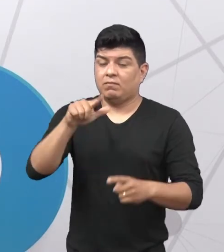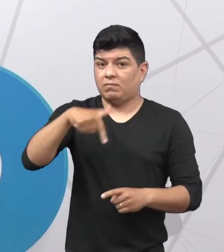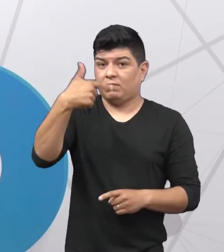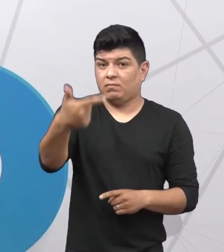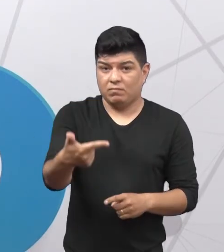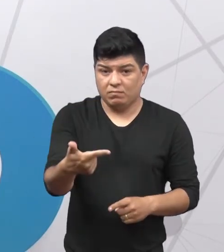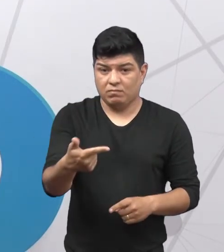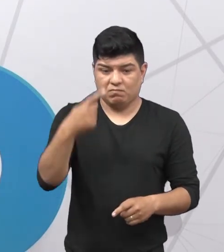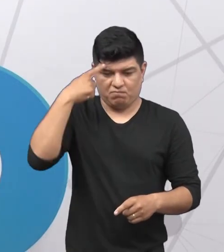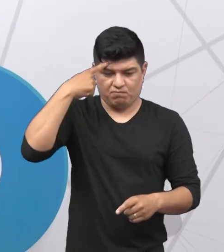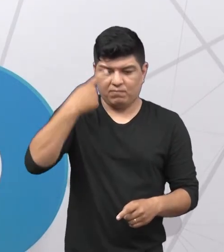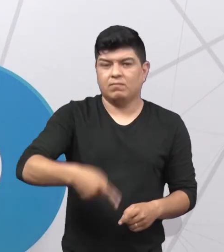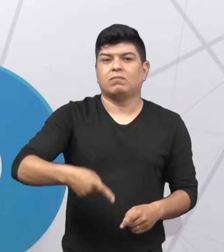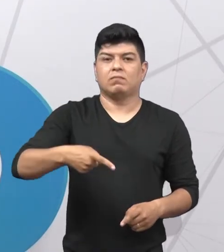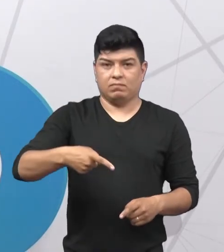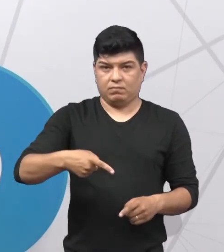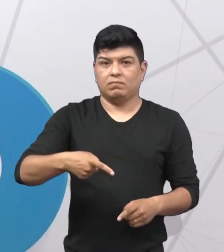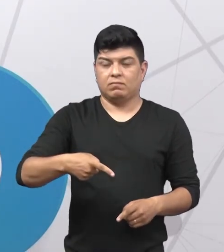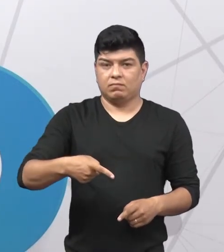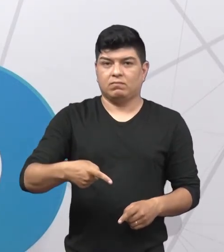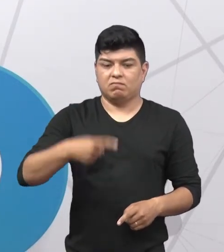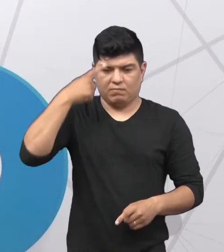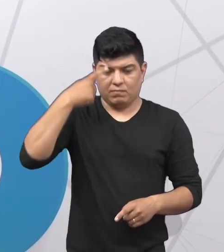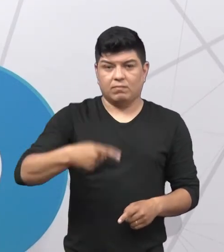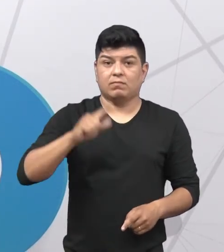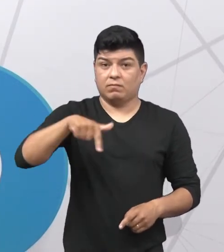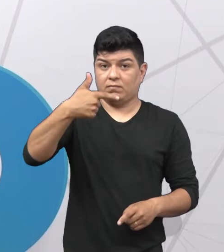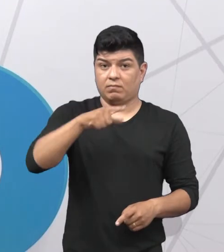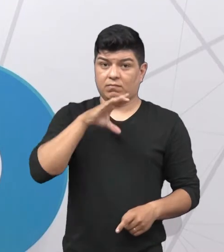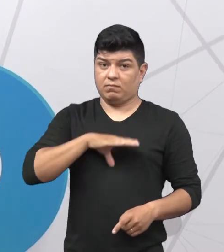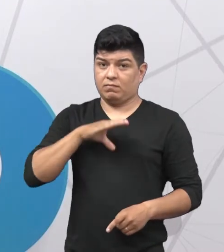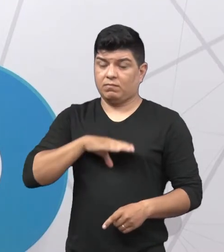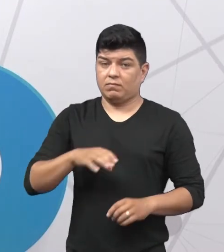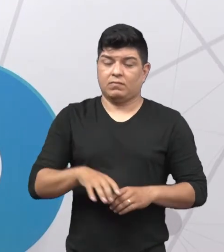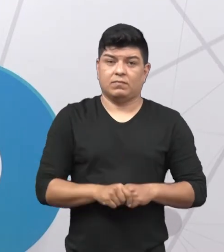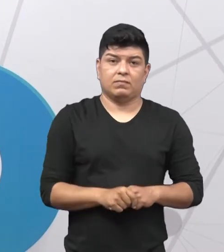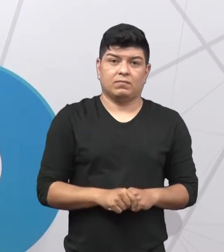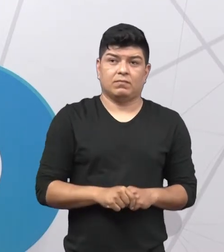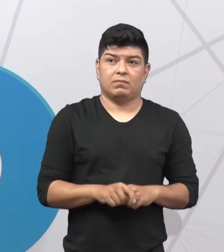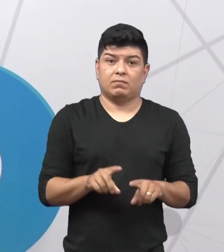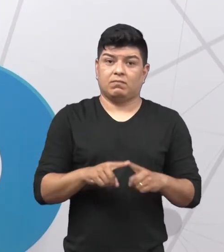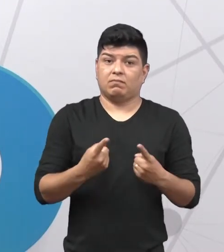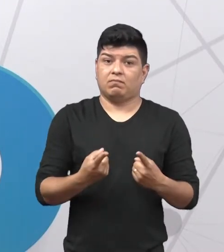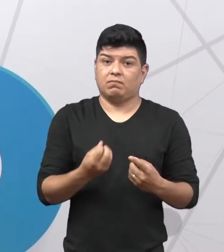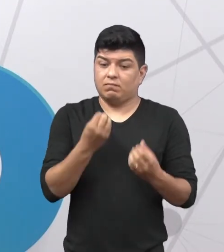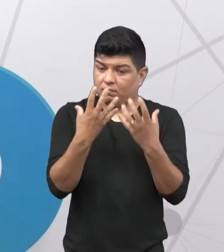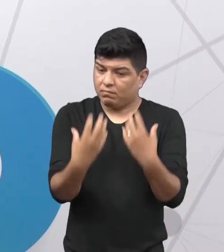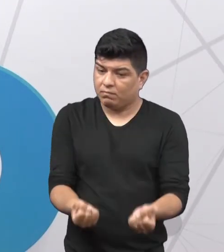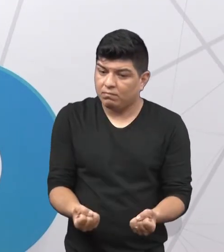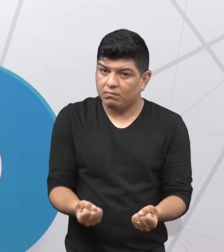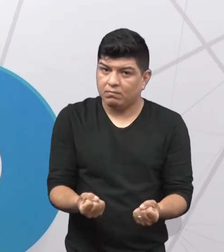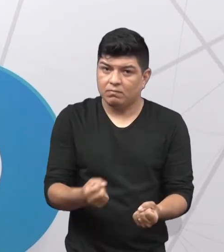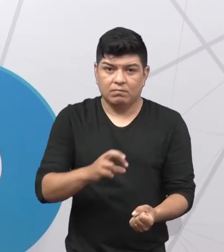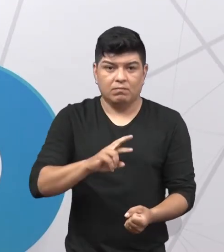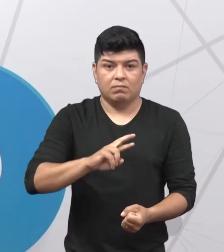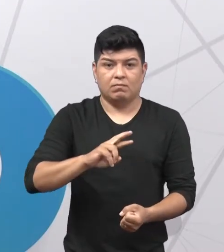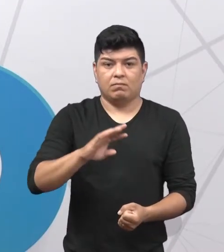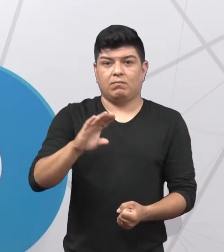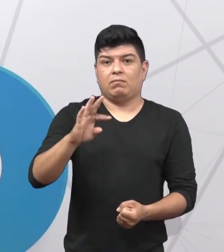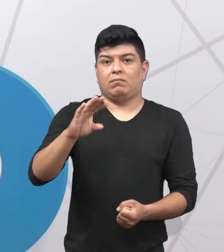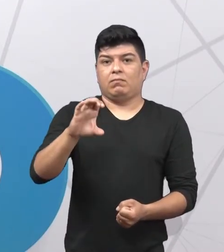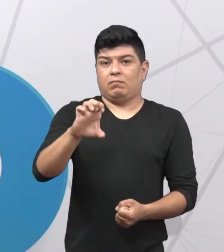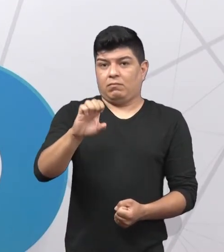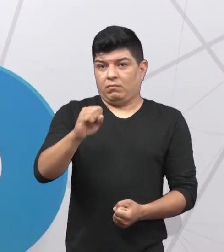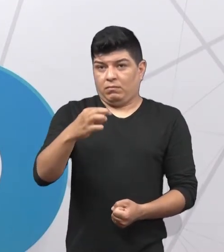outras, ela exercia, então, seu imperialismo. Né? Só que isso não foi muito bem aceito por Esparta. E